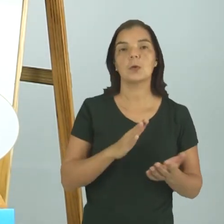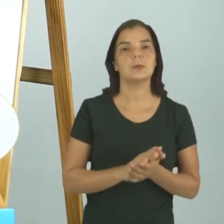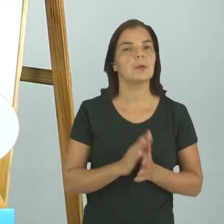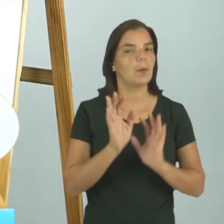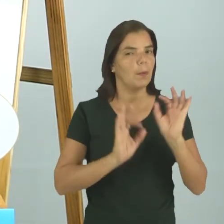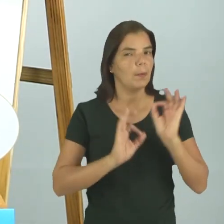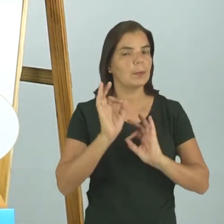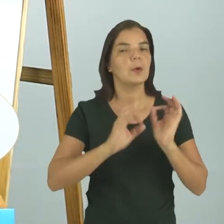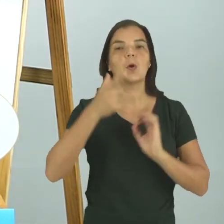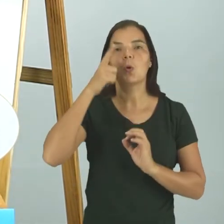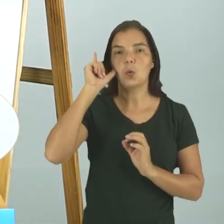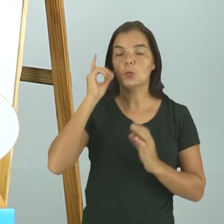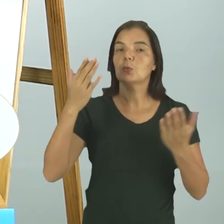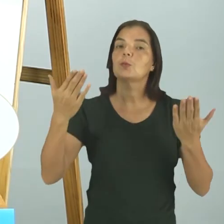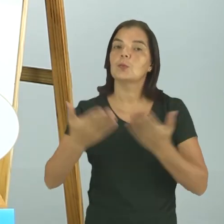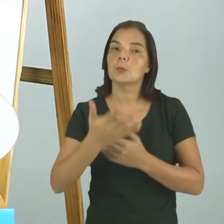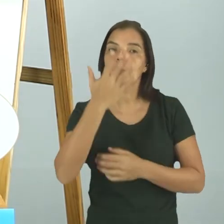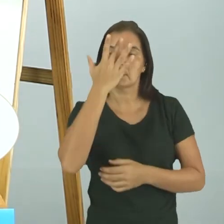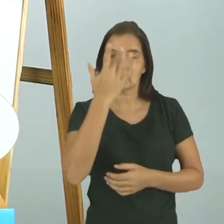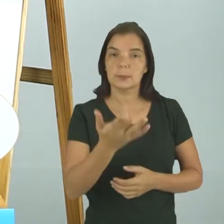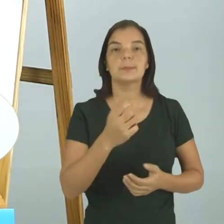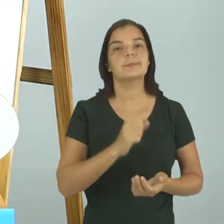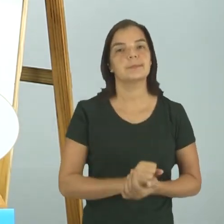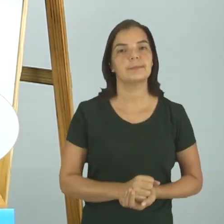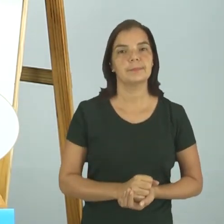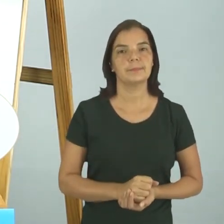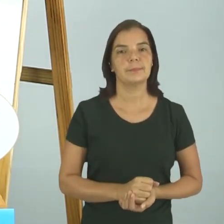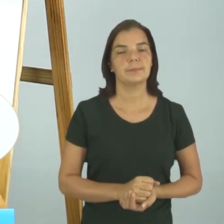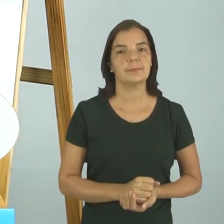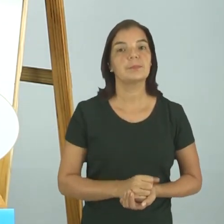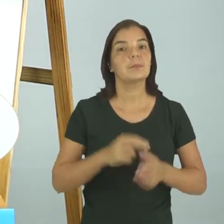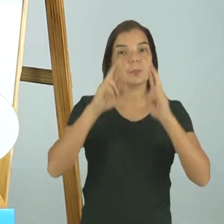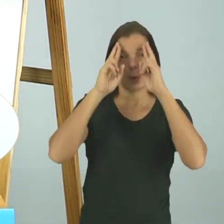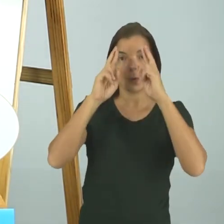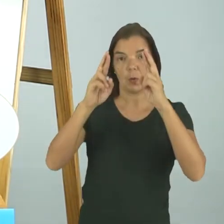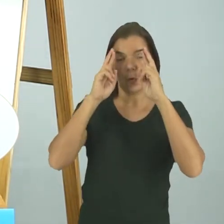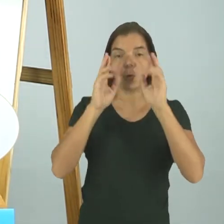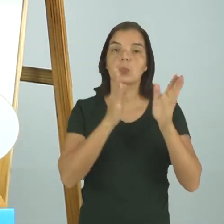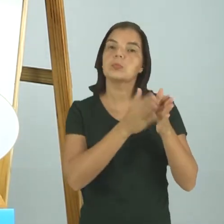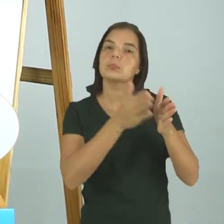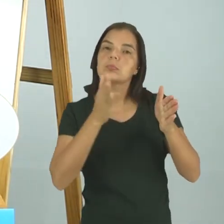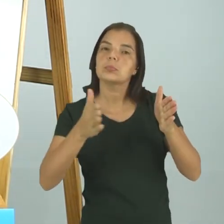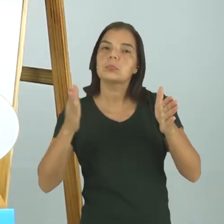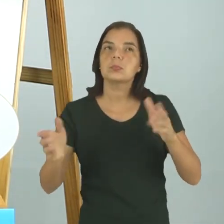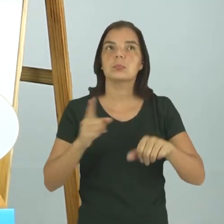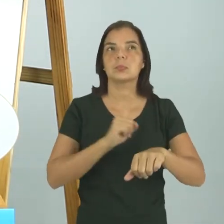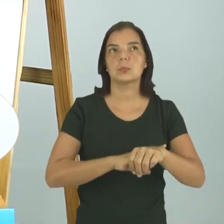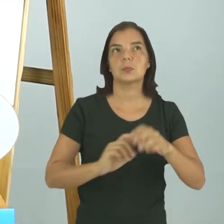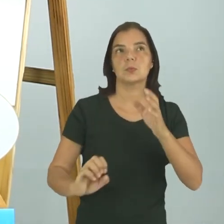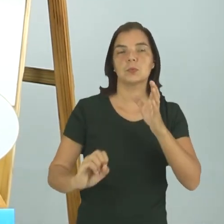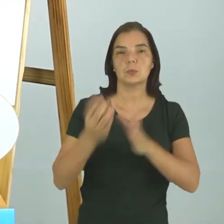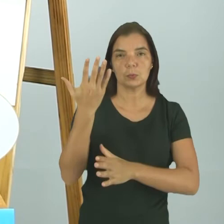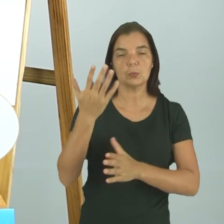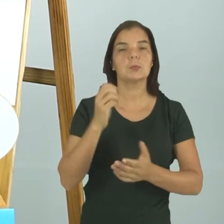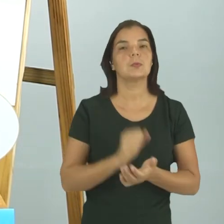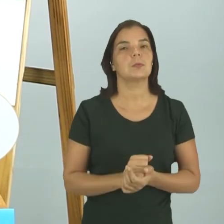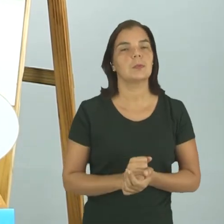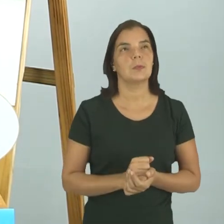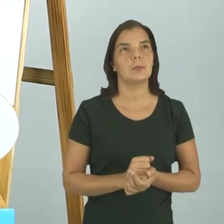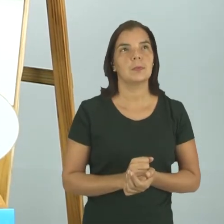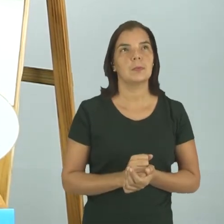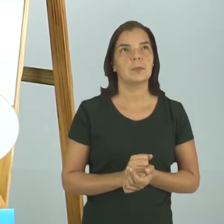está organizado ontem, hoje e amanhã. Respeitando essa ordem dos acontecimentos,